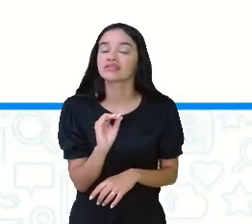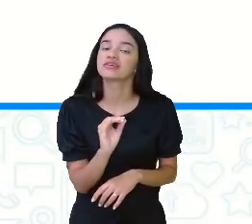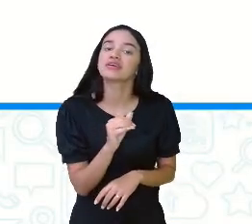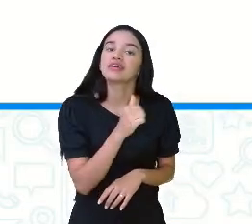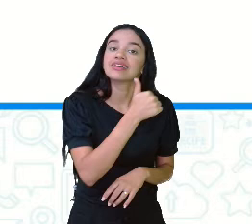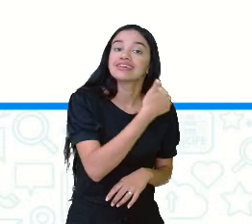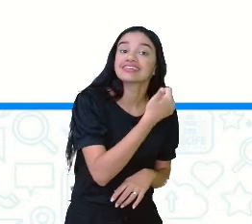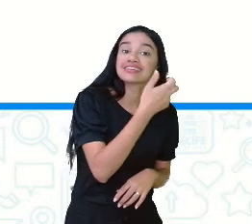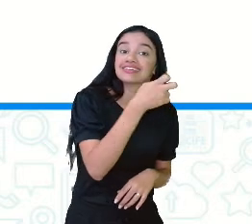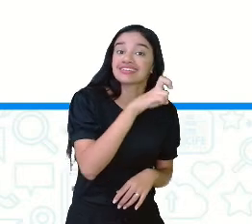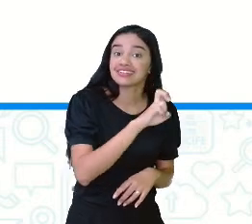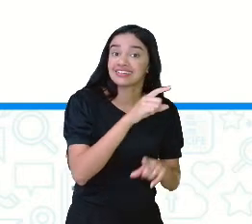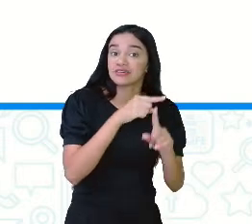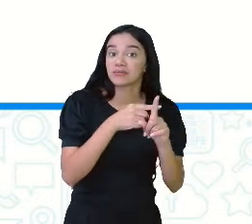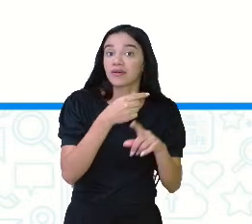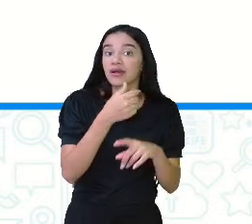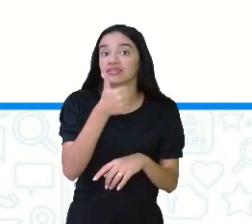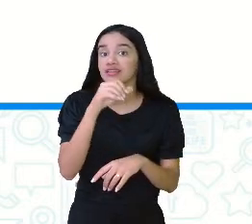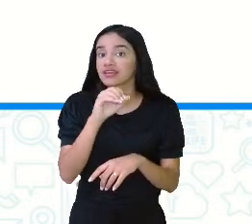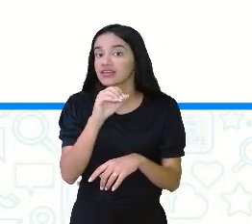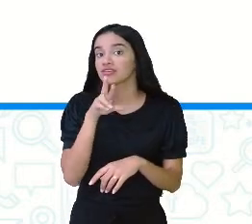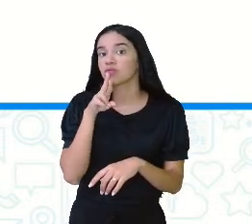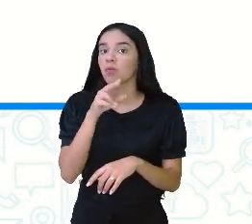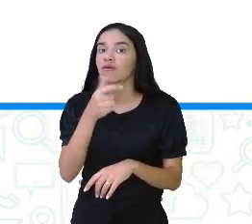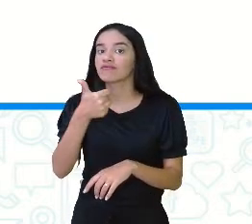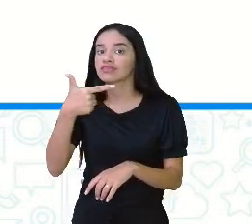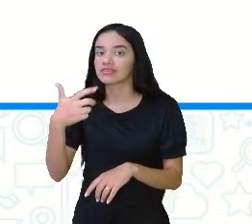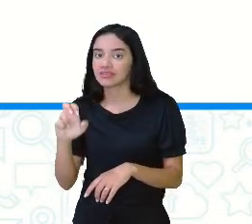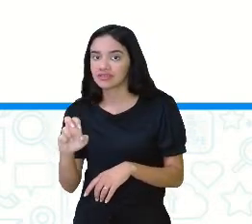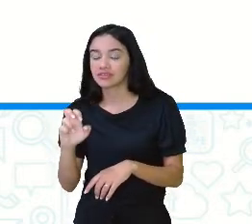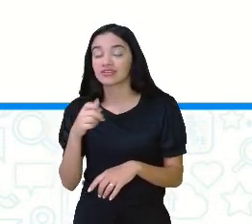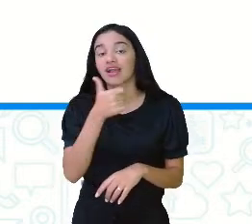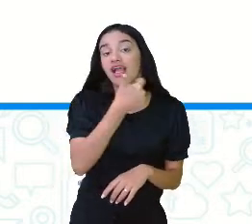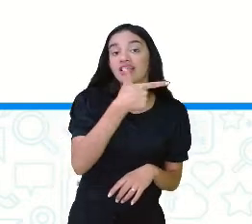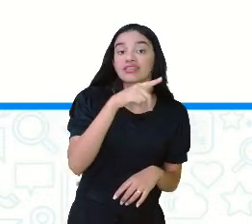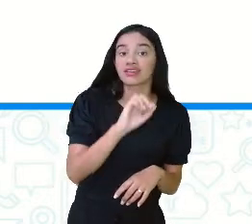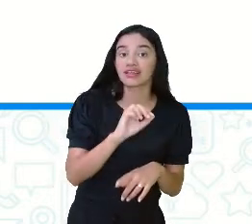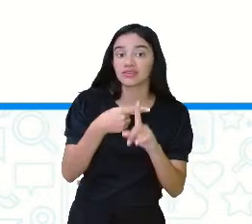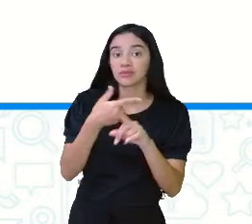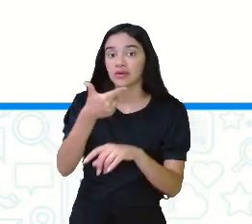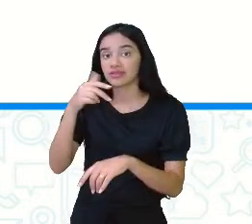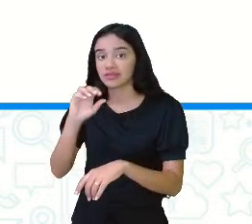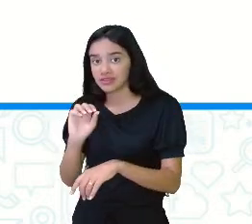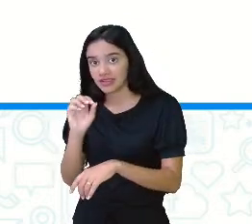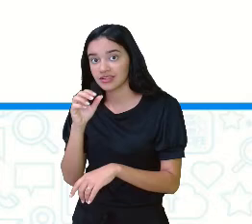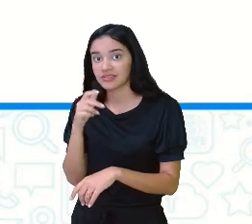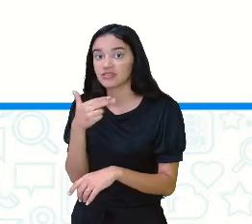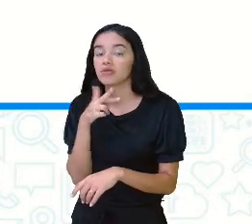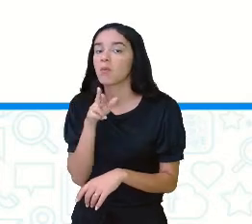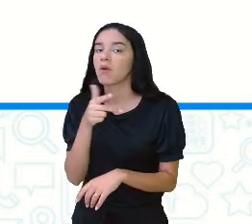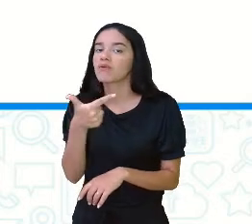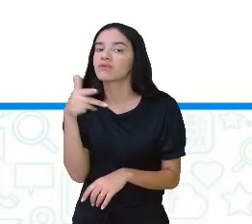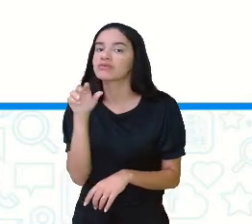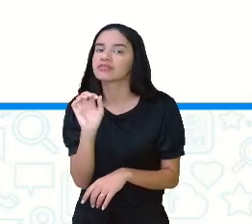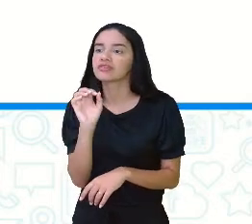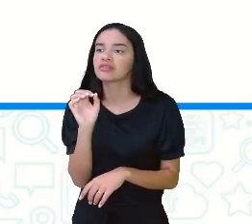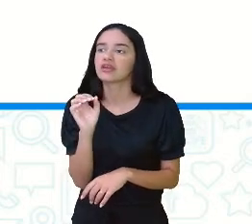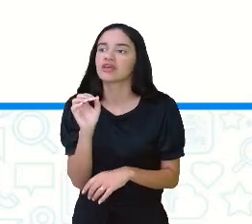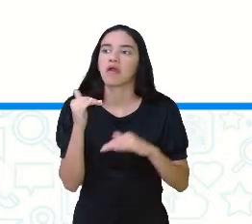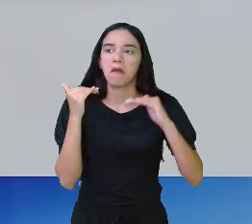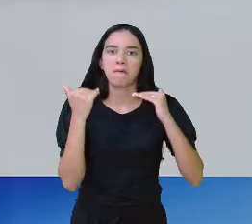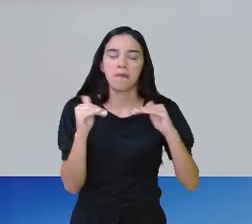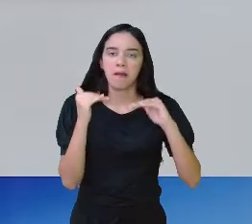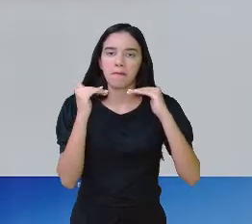15 mais 10, 25. 10 mais 10, 20. Vou subindo,